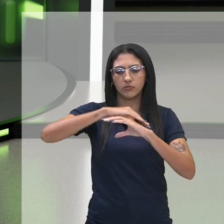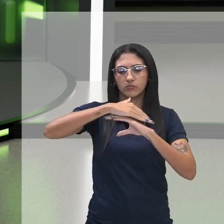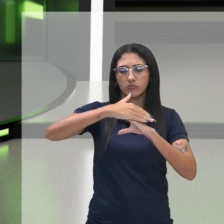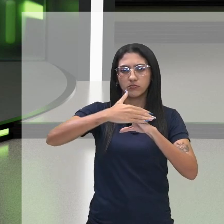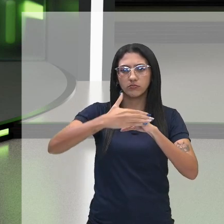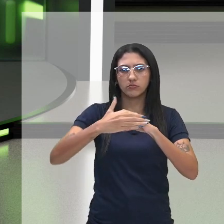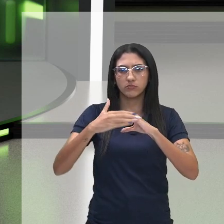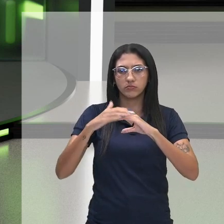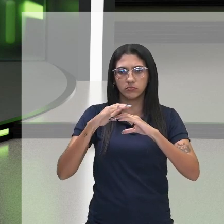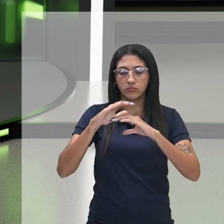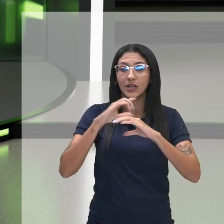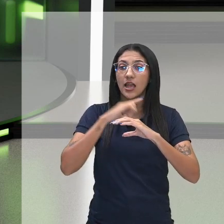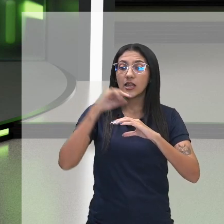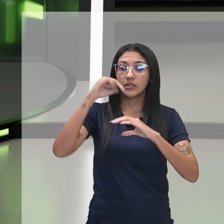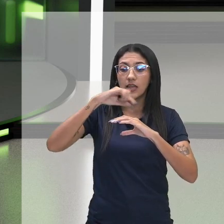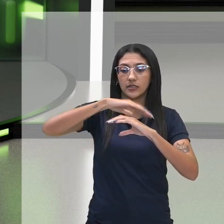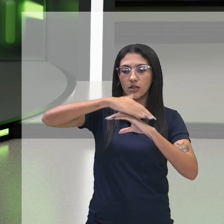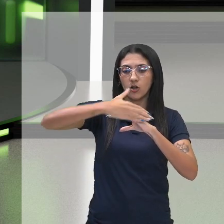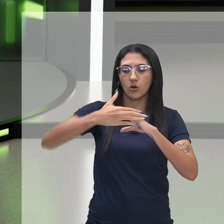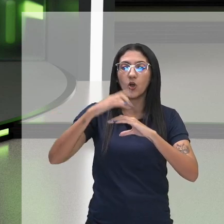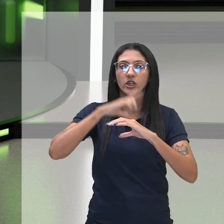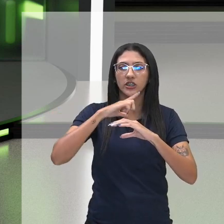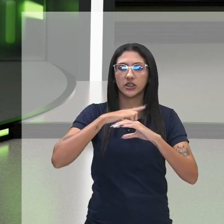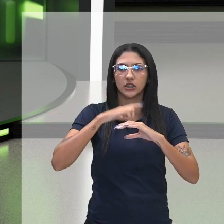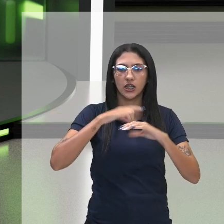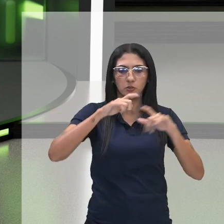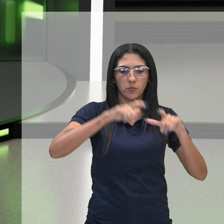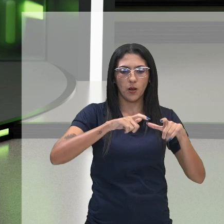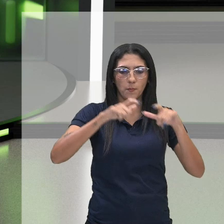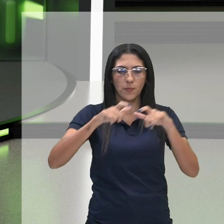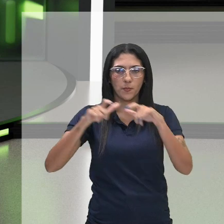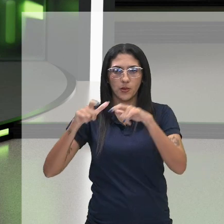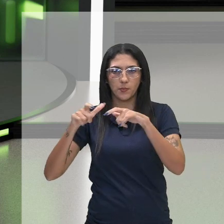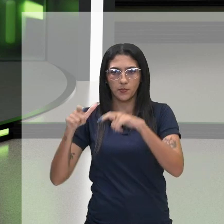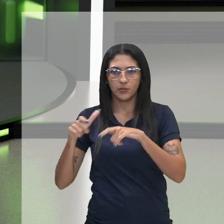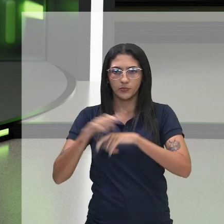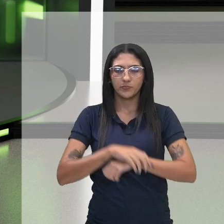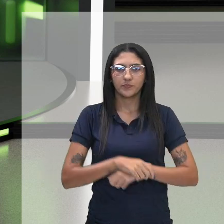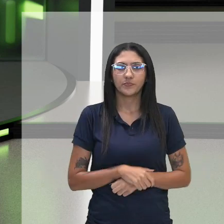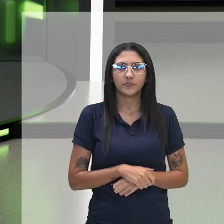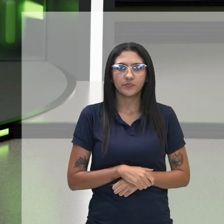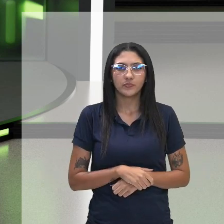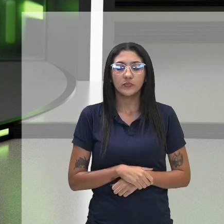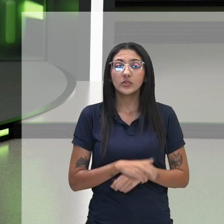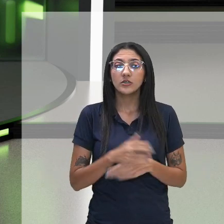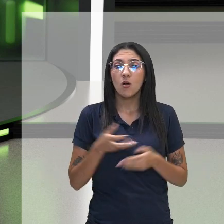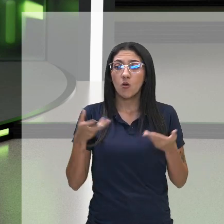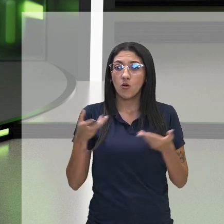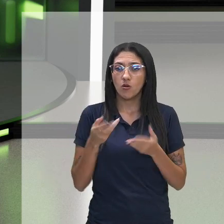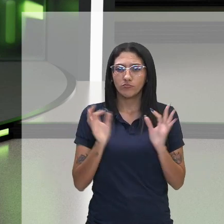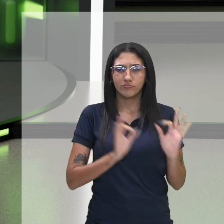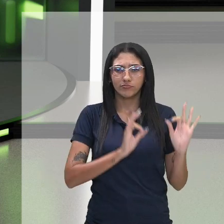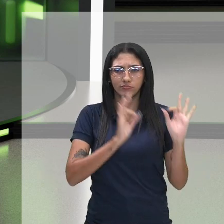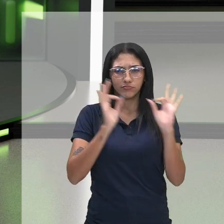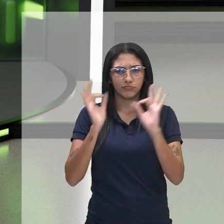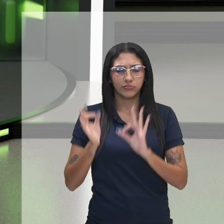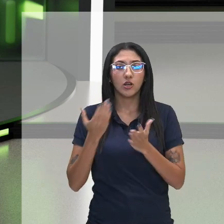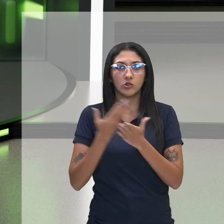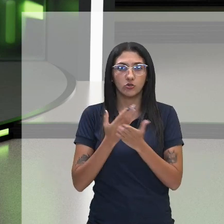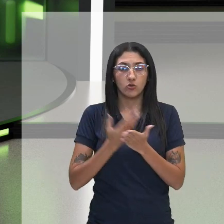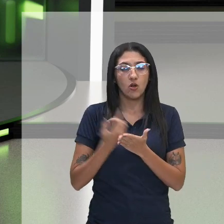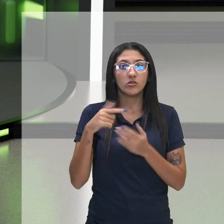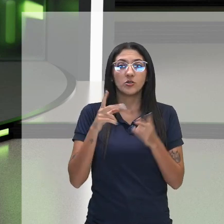terrestre onde tem as placas tectônicas, tá certo? Então, a gente vai observar no decorrer da nossa aula que essas placas, elas